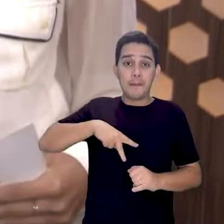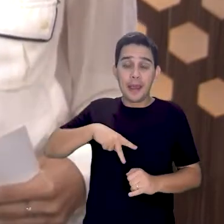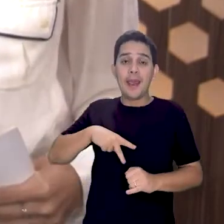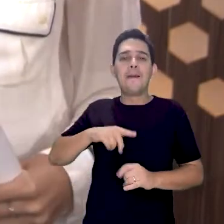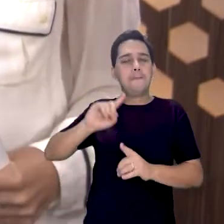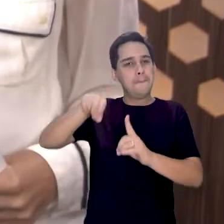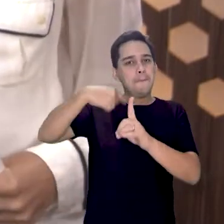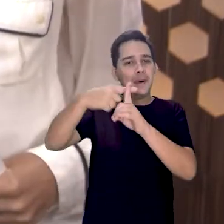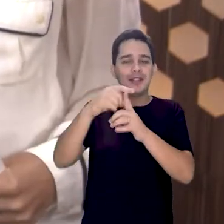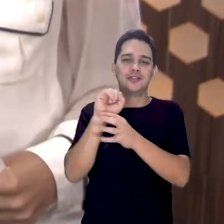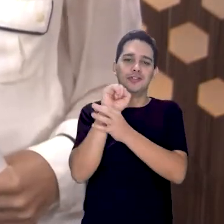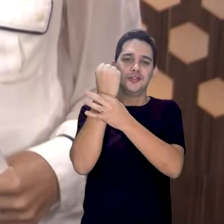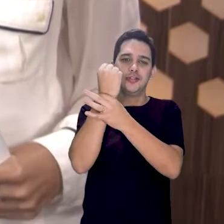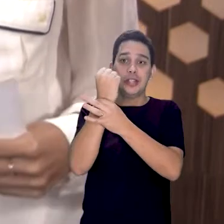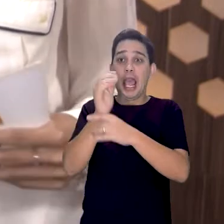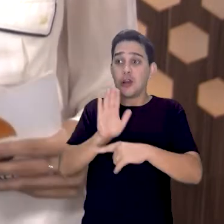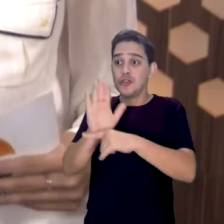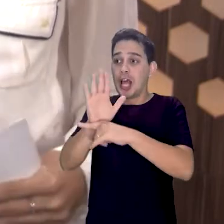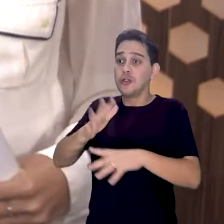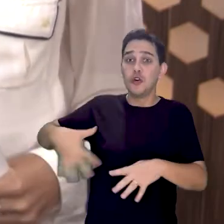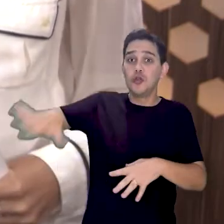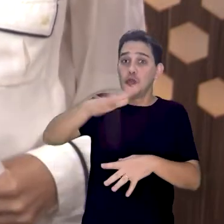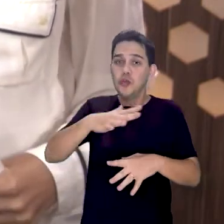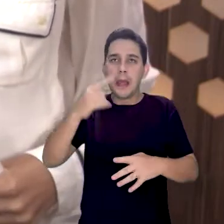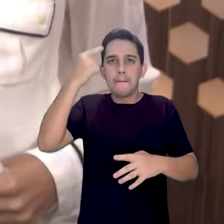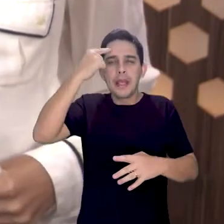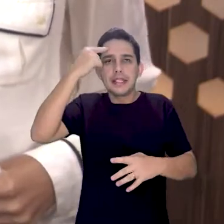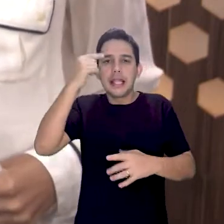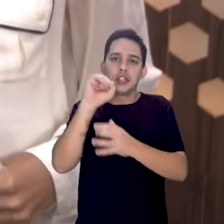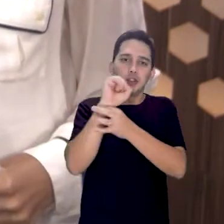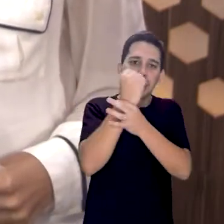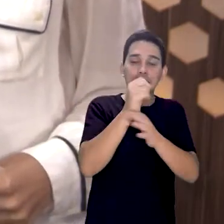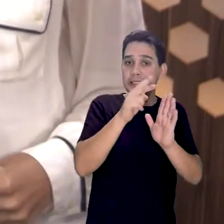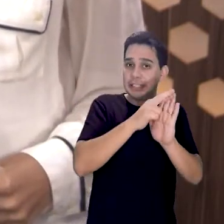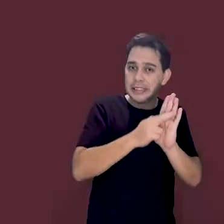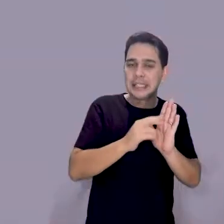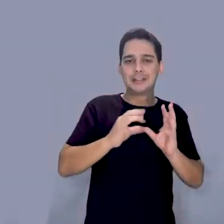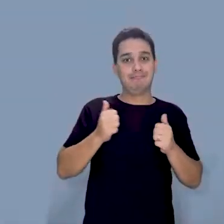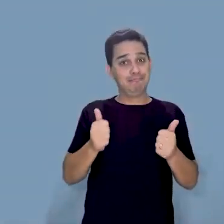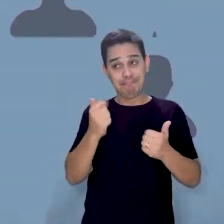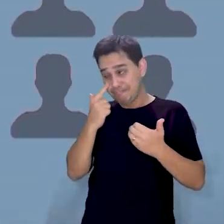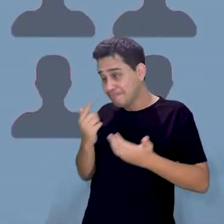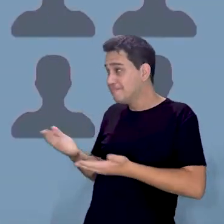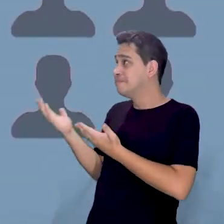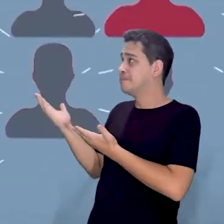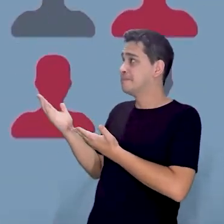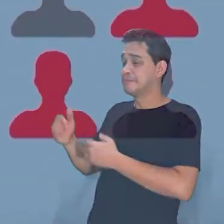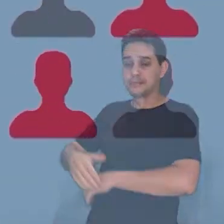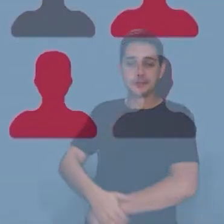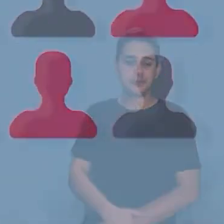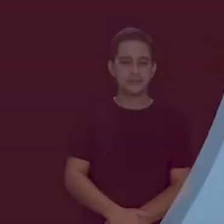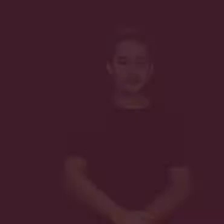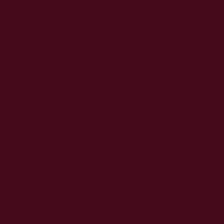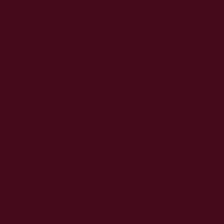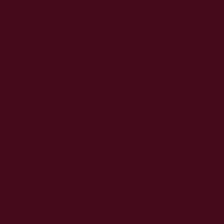reforçar atitudes que contribuam para a melhoria da segurança institucional. Confira!